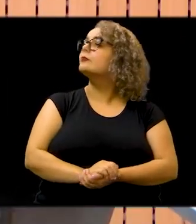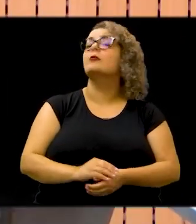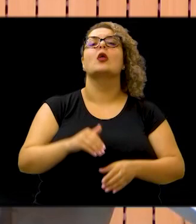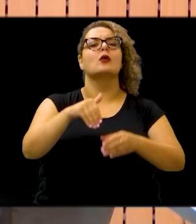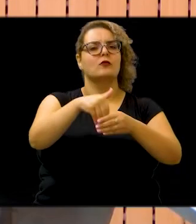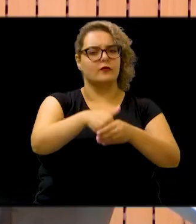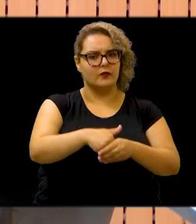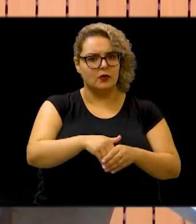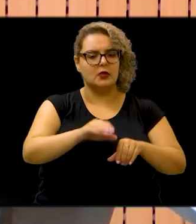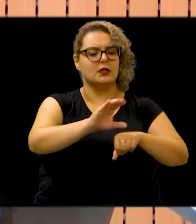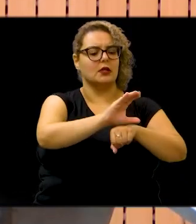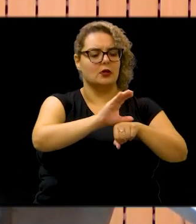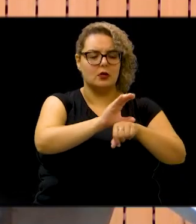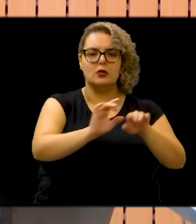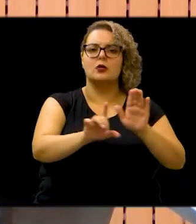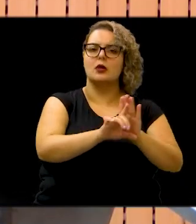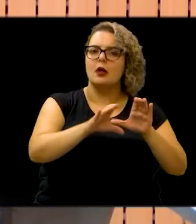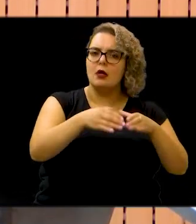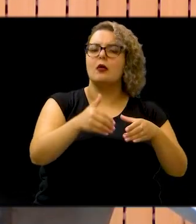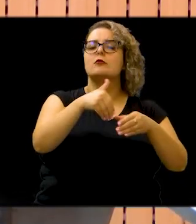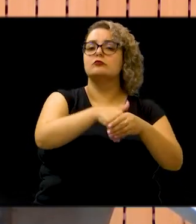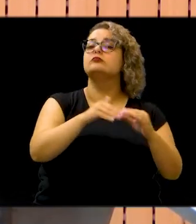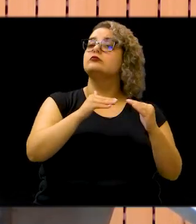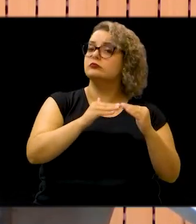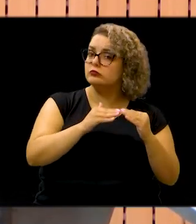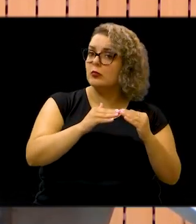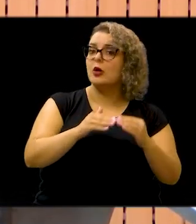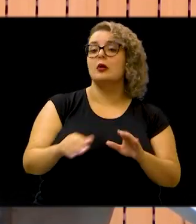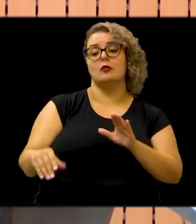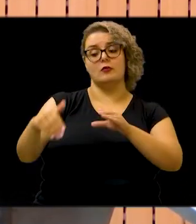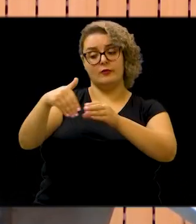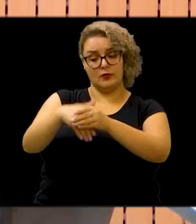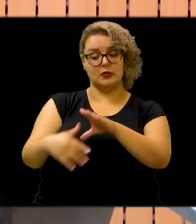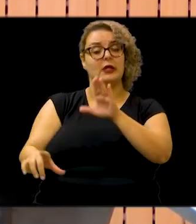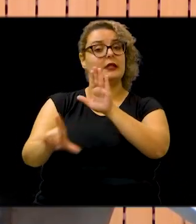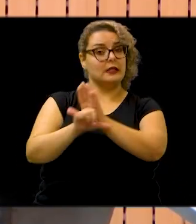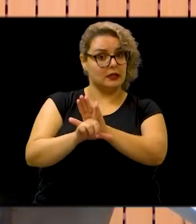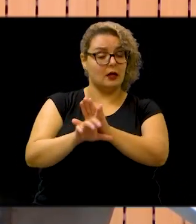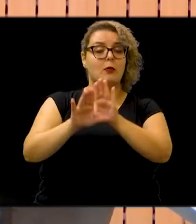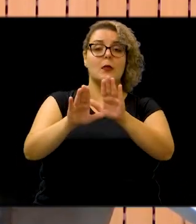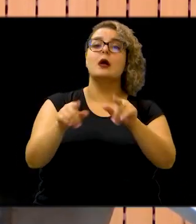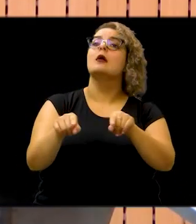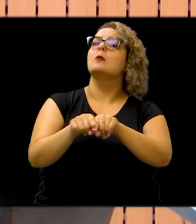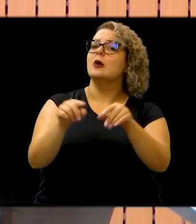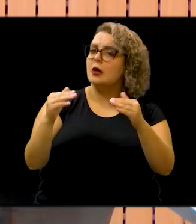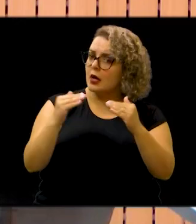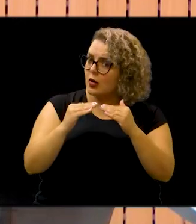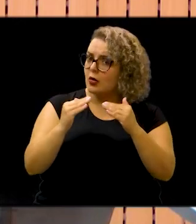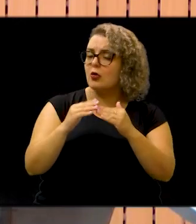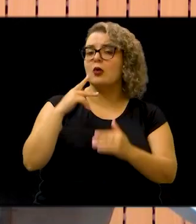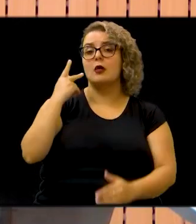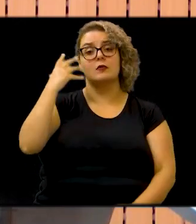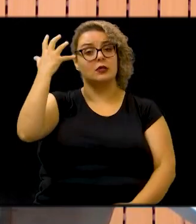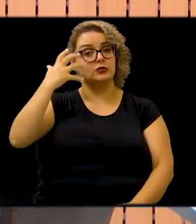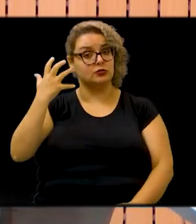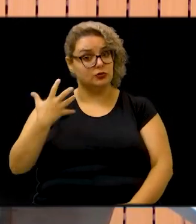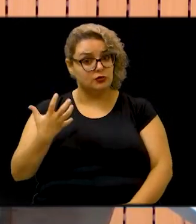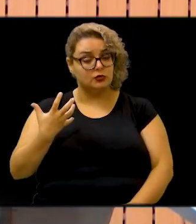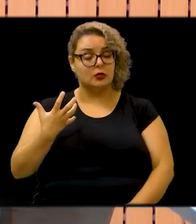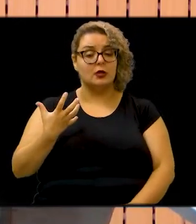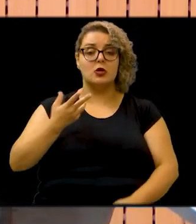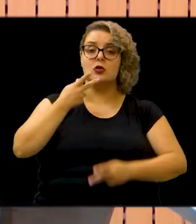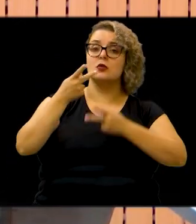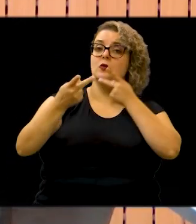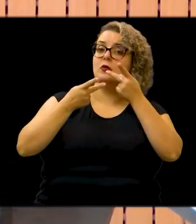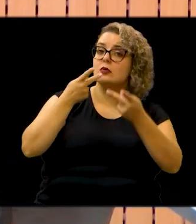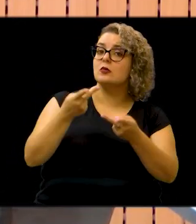Constituição e Legalidade, vou votar favorável na legalidade desse projeto, mas também quero concordar com a vereadora Guida Calisto,